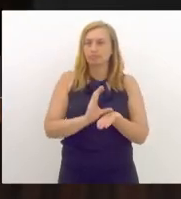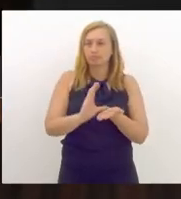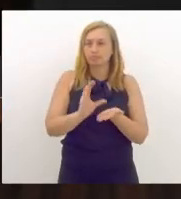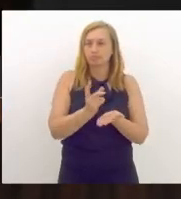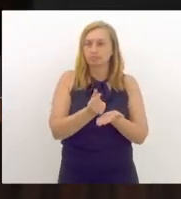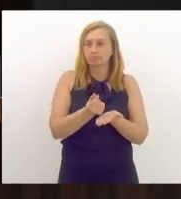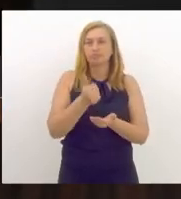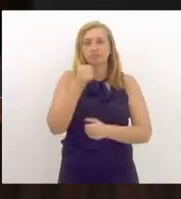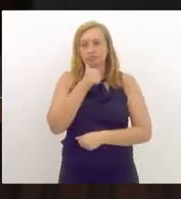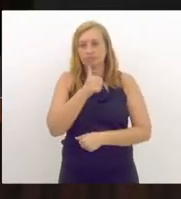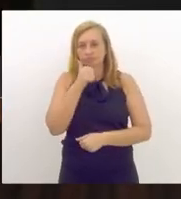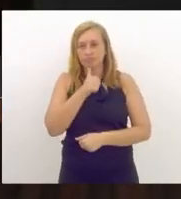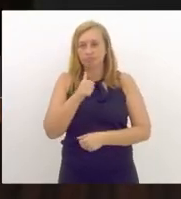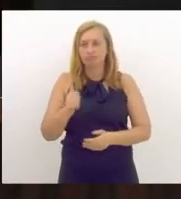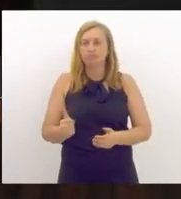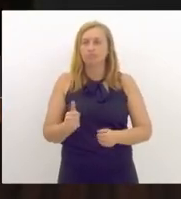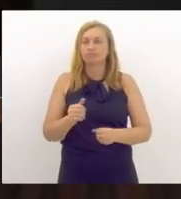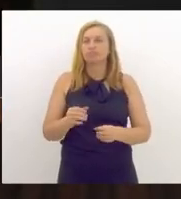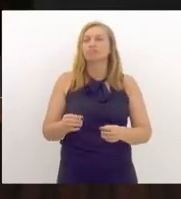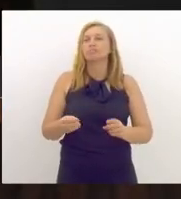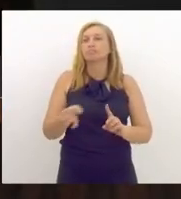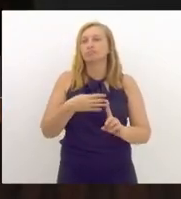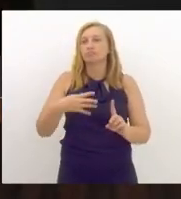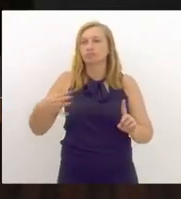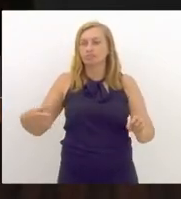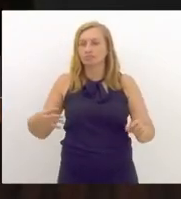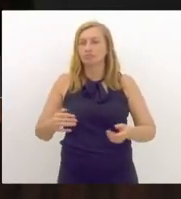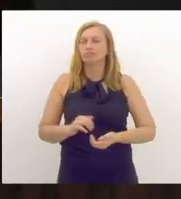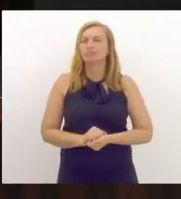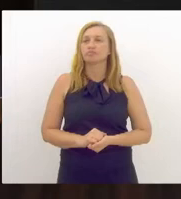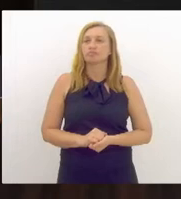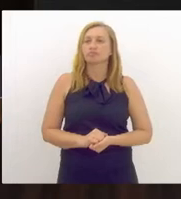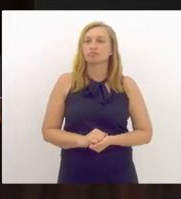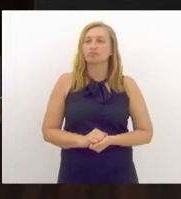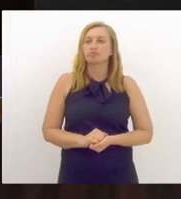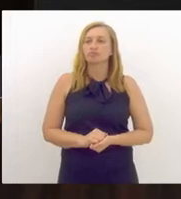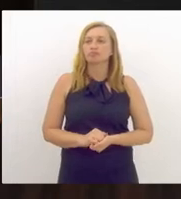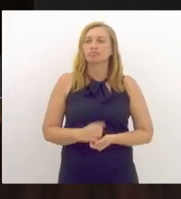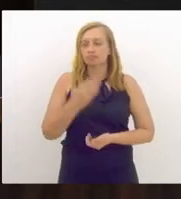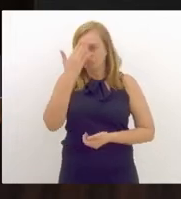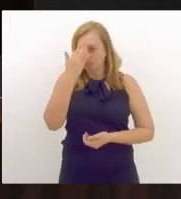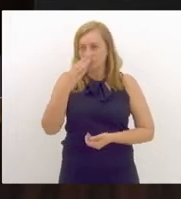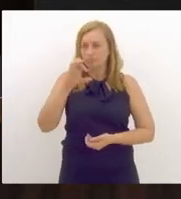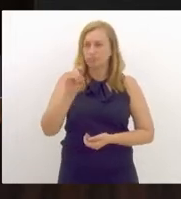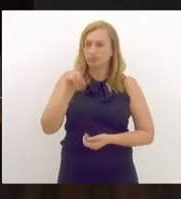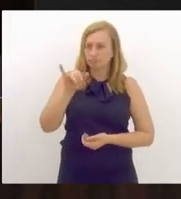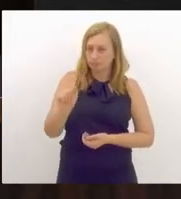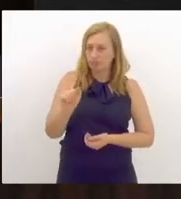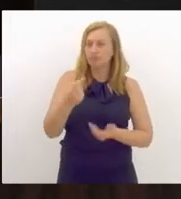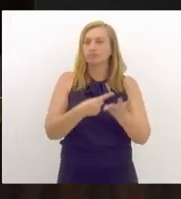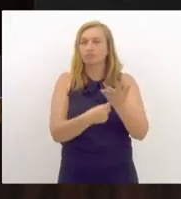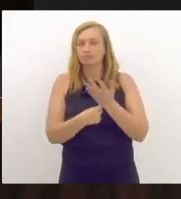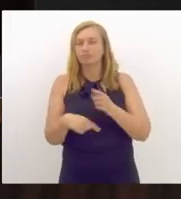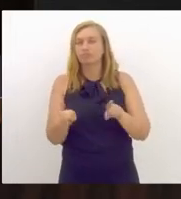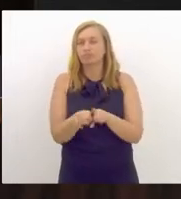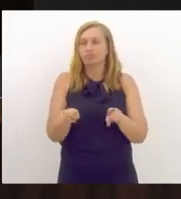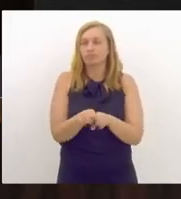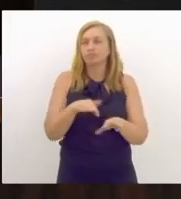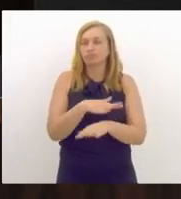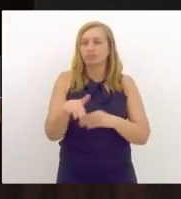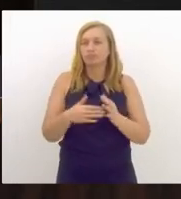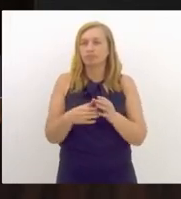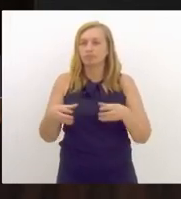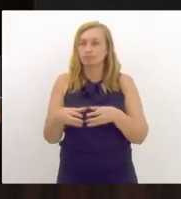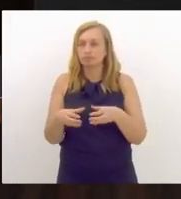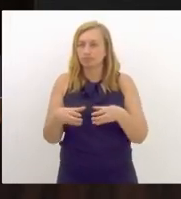com as mulheres e com a população lgbtqia mais agradecer a Camila Marins que nos ajudou bastante também toda a nossa equipe